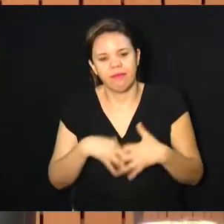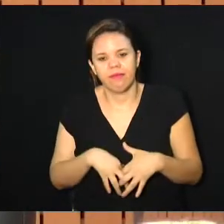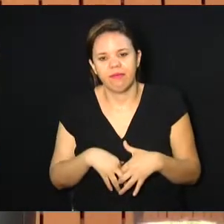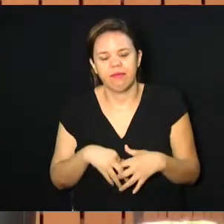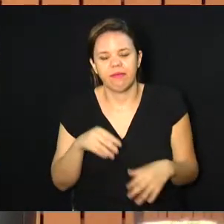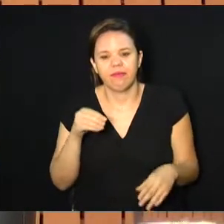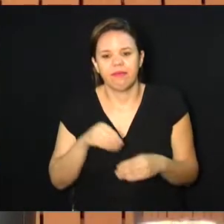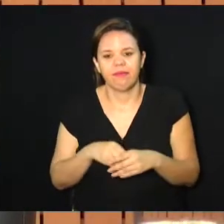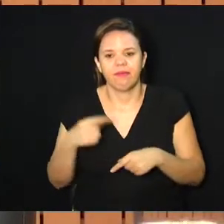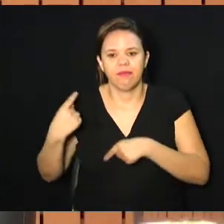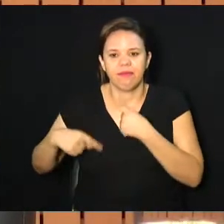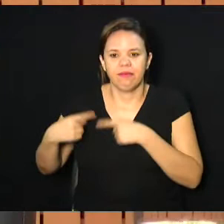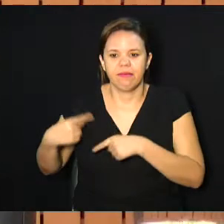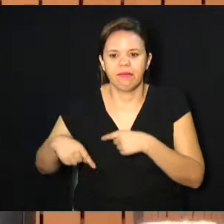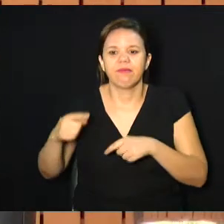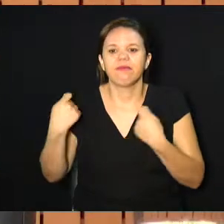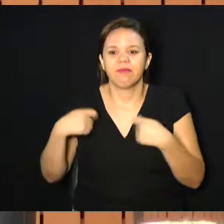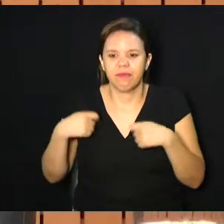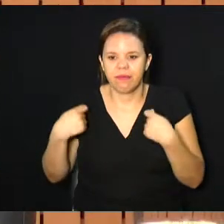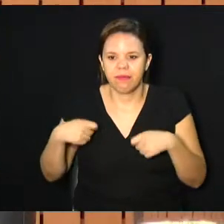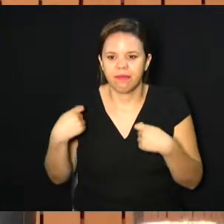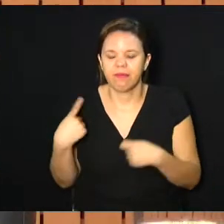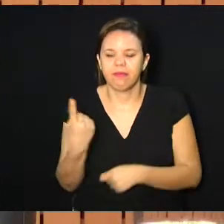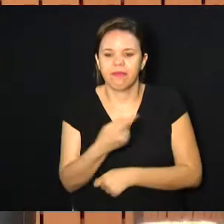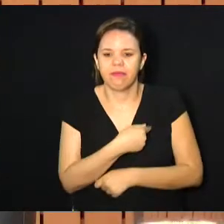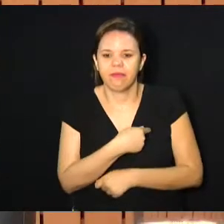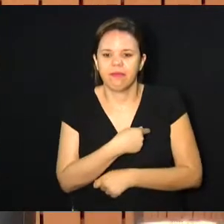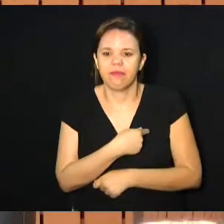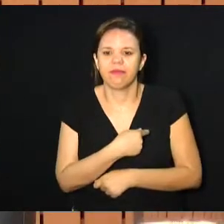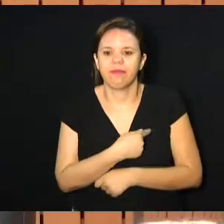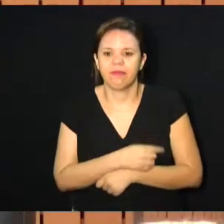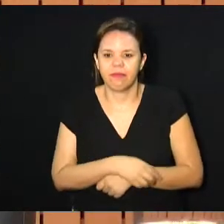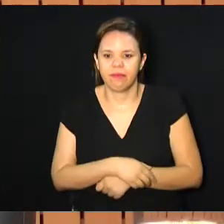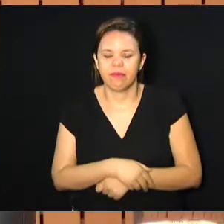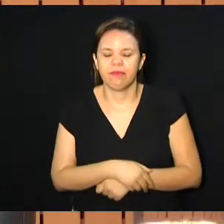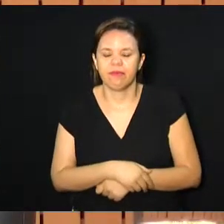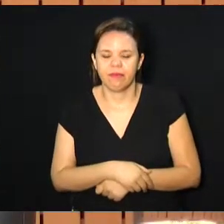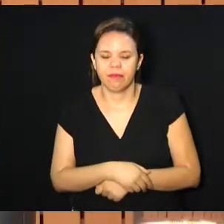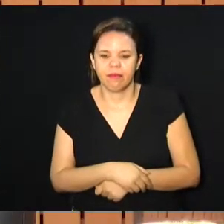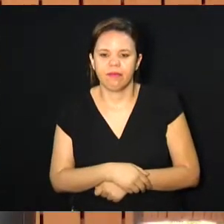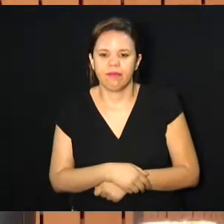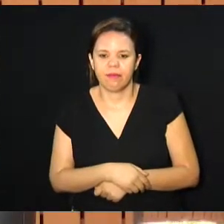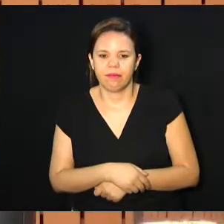dentro desse debate, é necessário que a gente